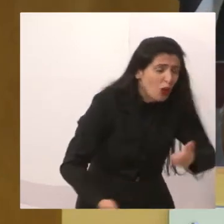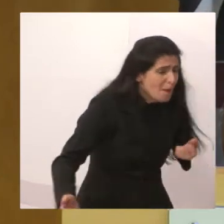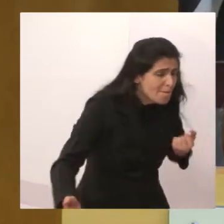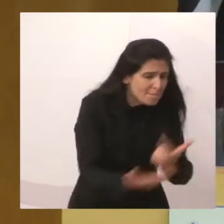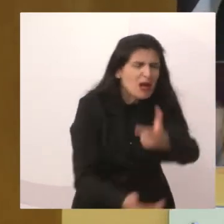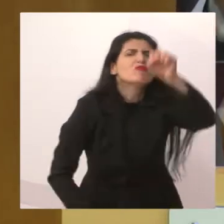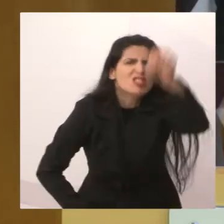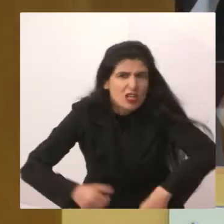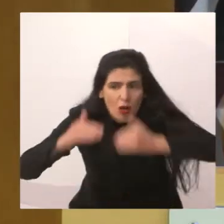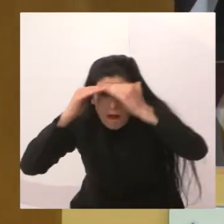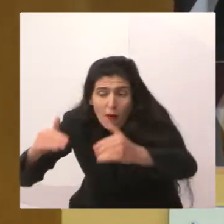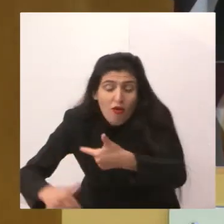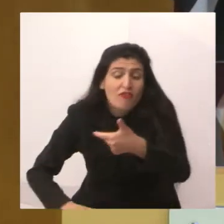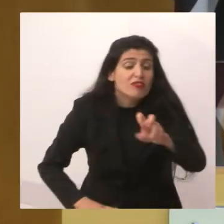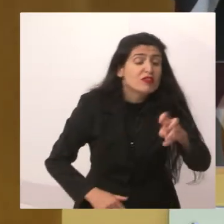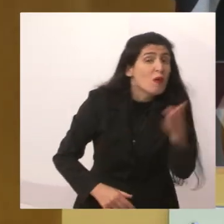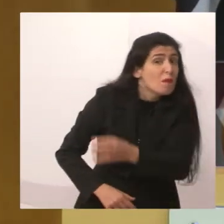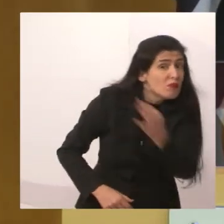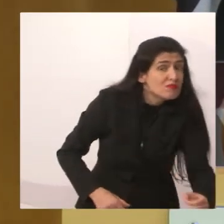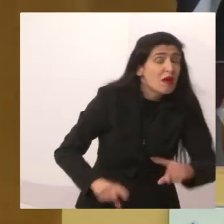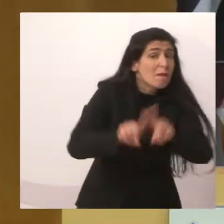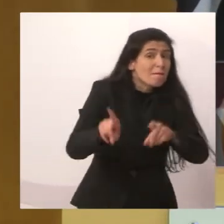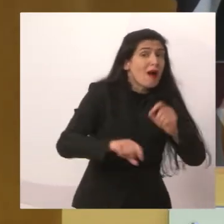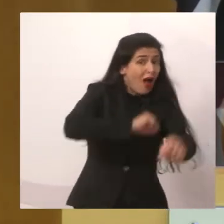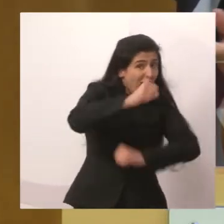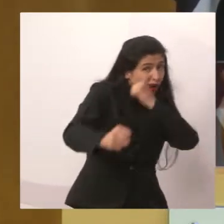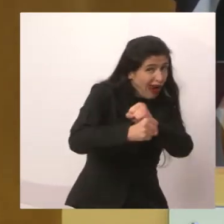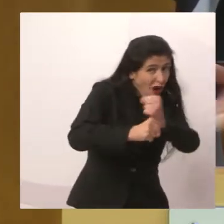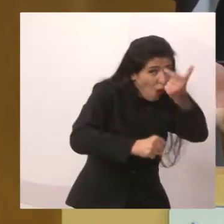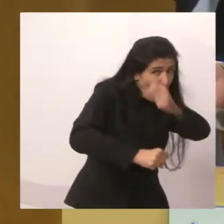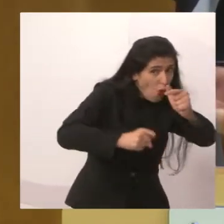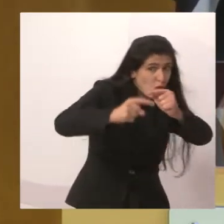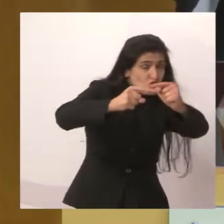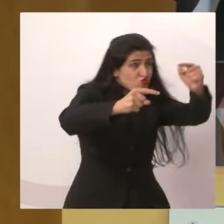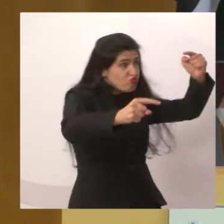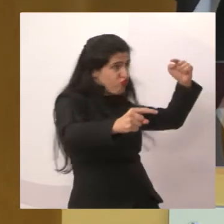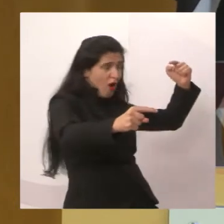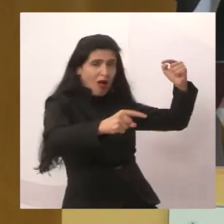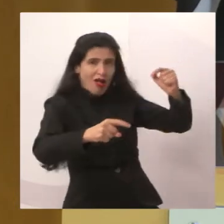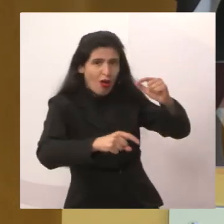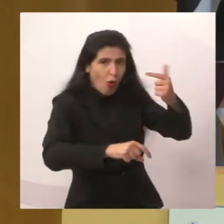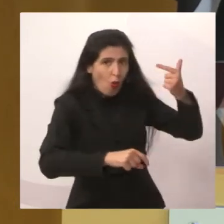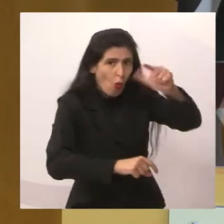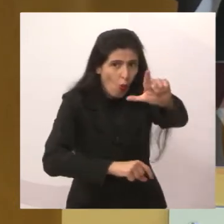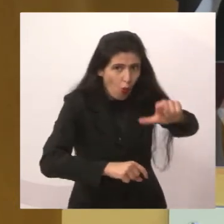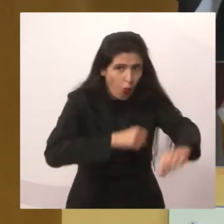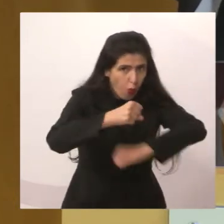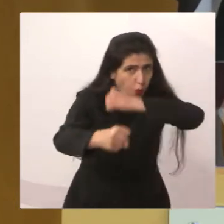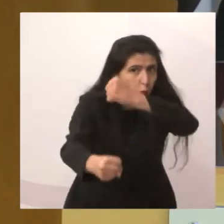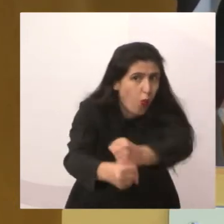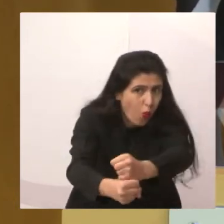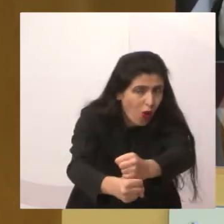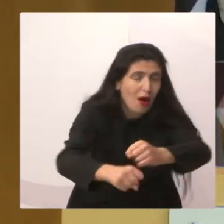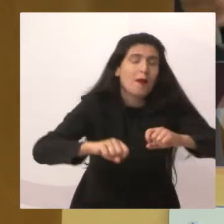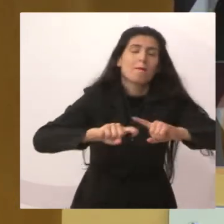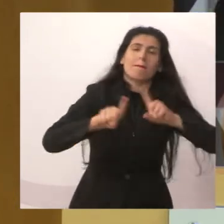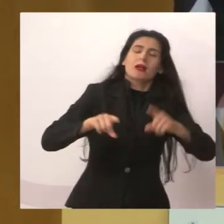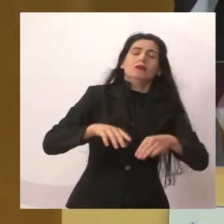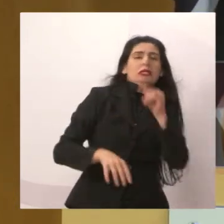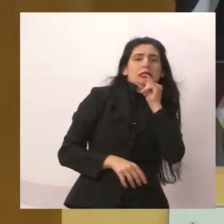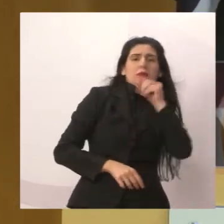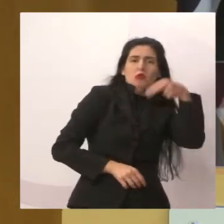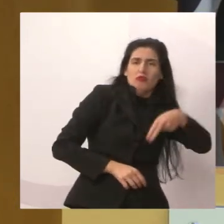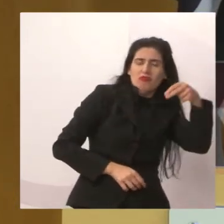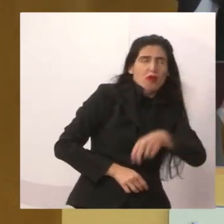25%. Porém, foi no ano seguinte. Porque, de repente, uma fatura, um serviço que você contratou em novembro,